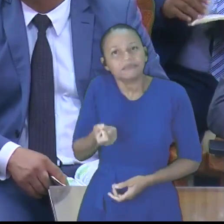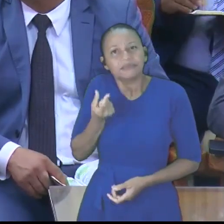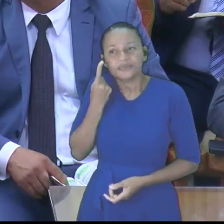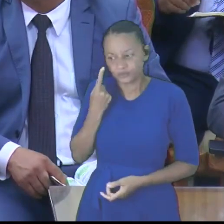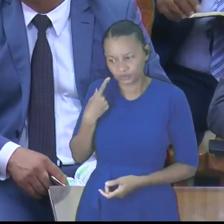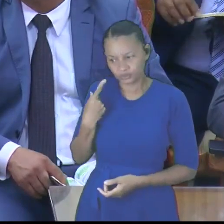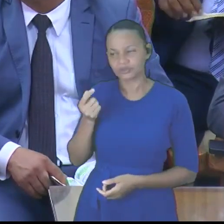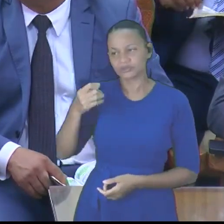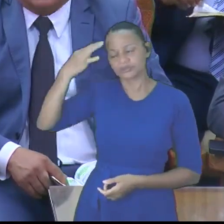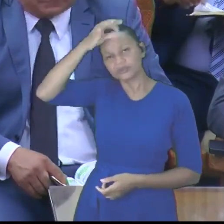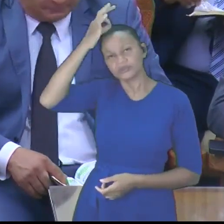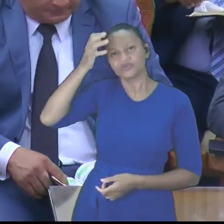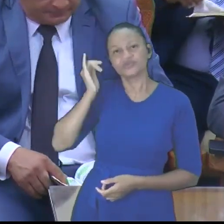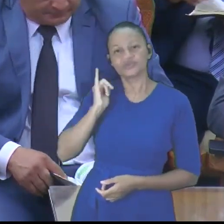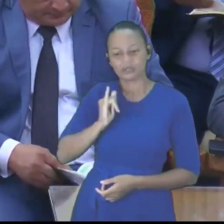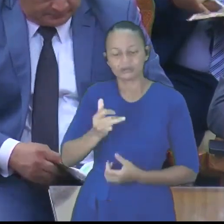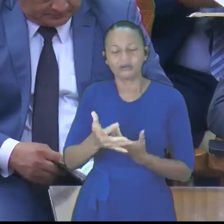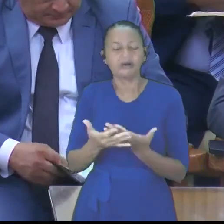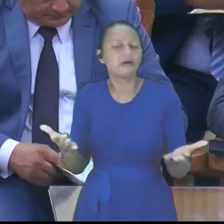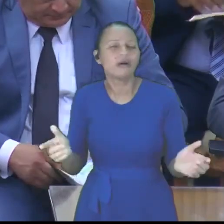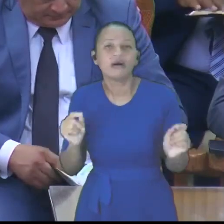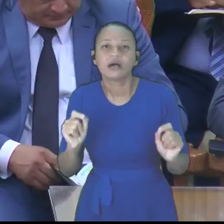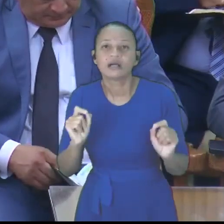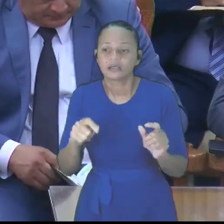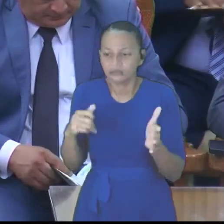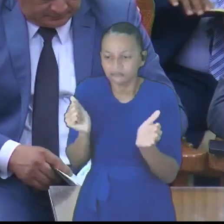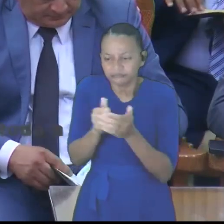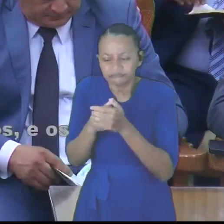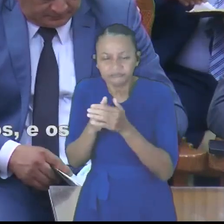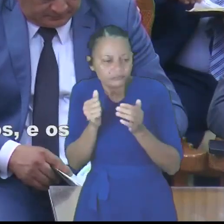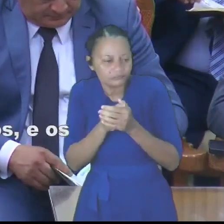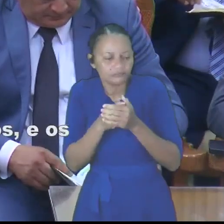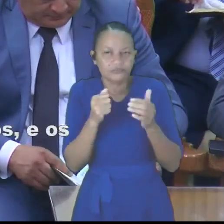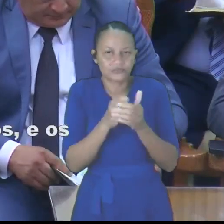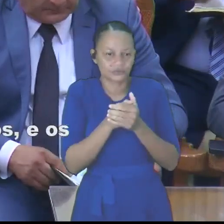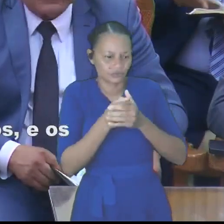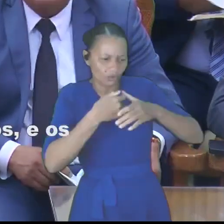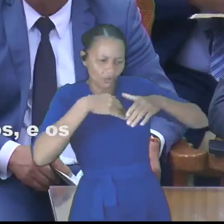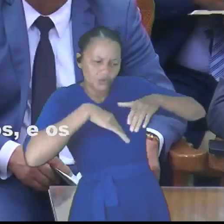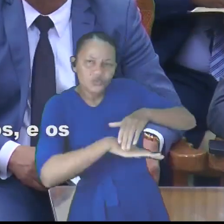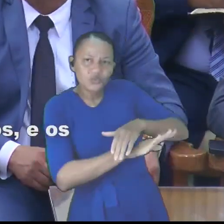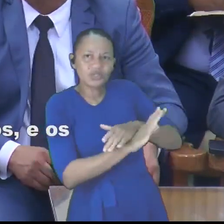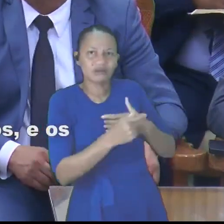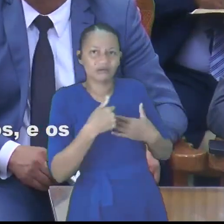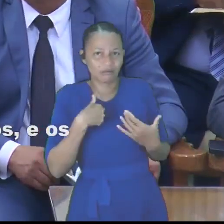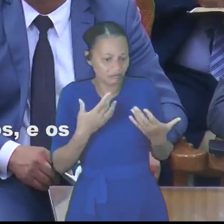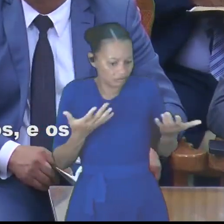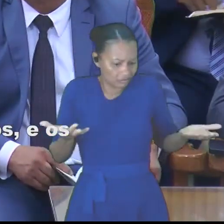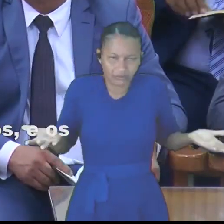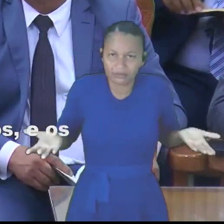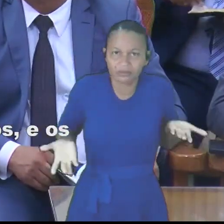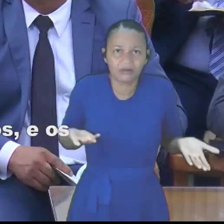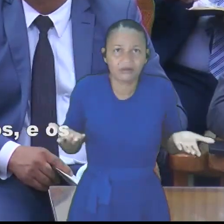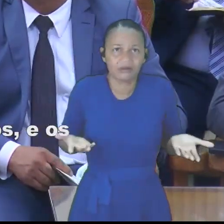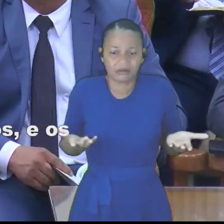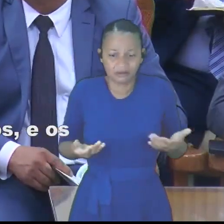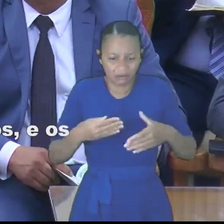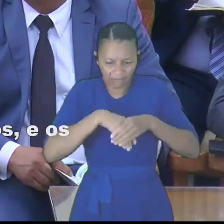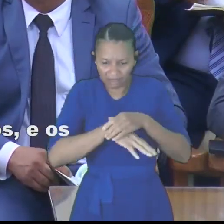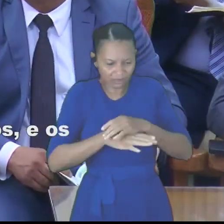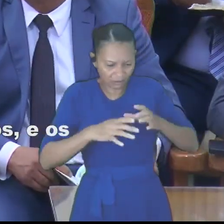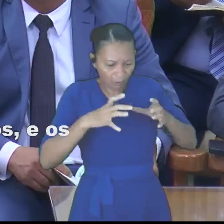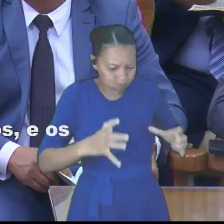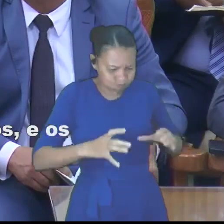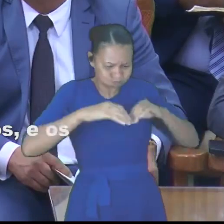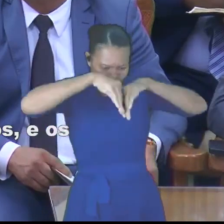olha. O 15, olha o 15. Quem é que vai se esconder nas cavernas? Não sou eu, que se eu for me esconder numa caverna, é dentro de uma bueira do esgoto.